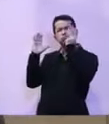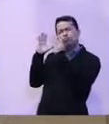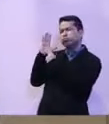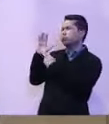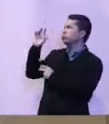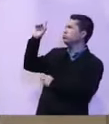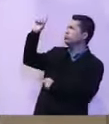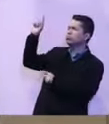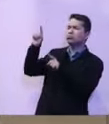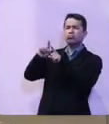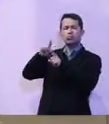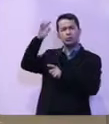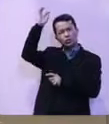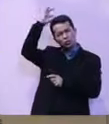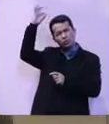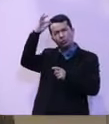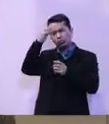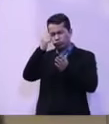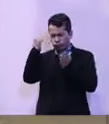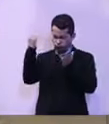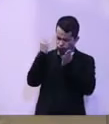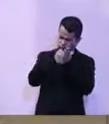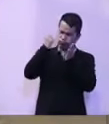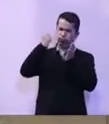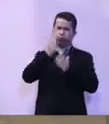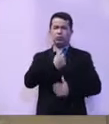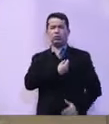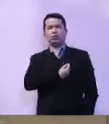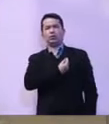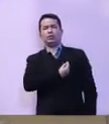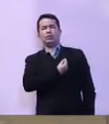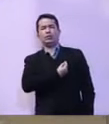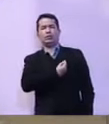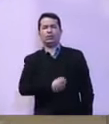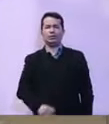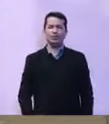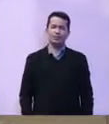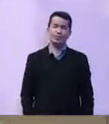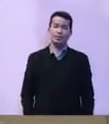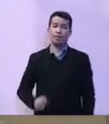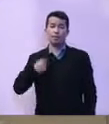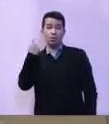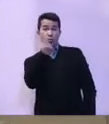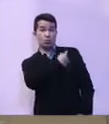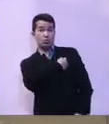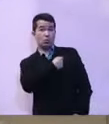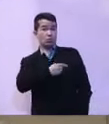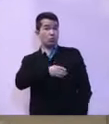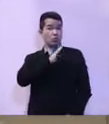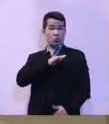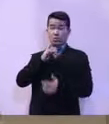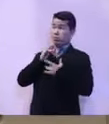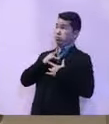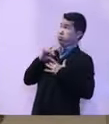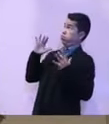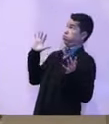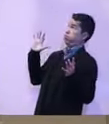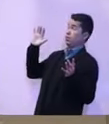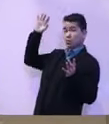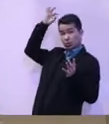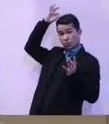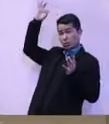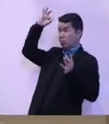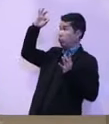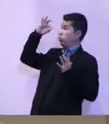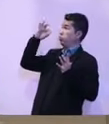de Deus na nossa vida. E a Bíblia nos diz que quando nós recebemos Jesus assim, Deus derrama o seu Espírito